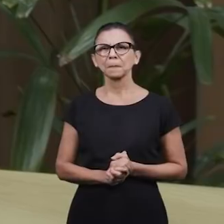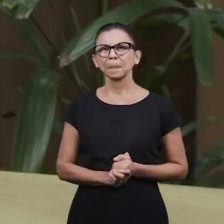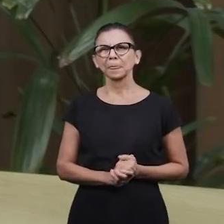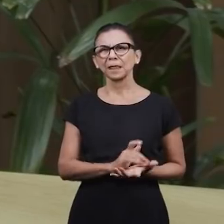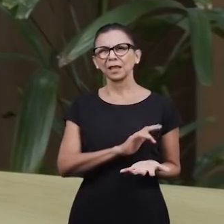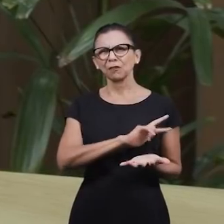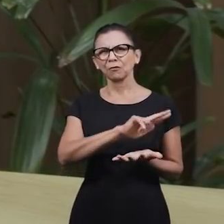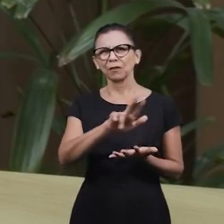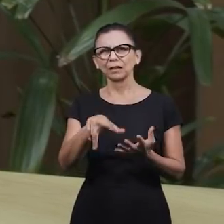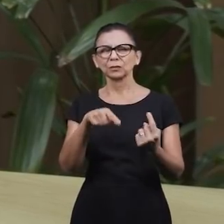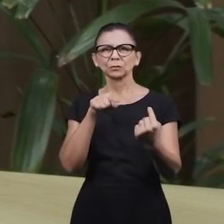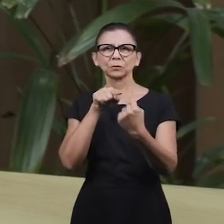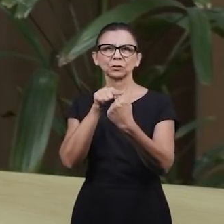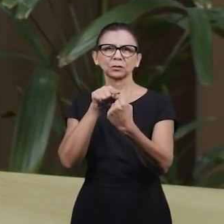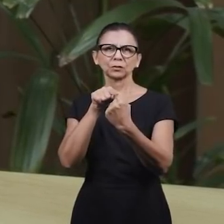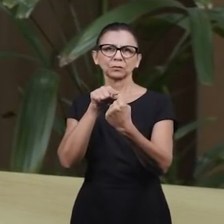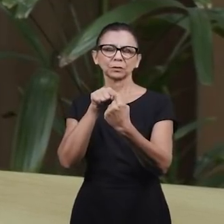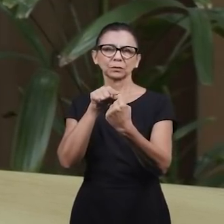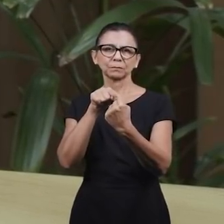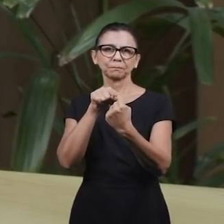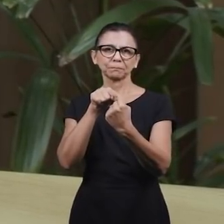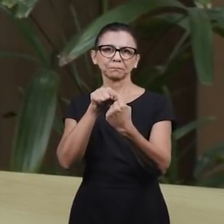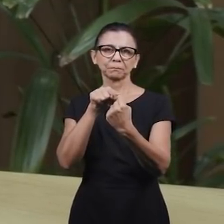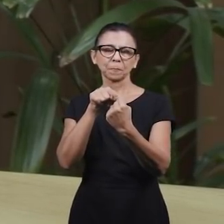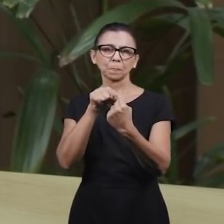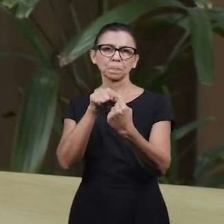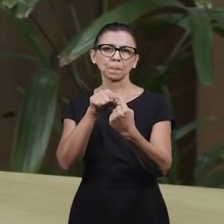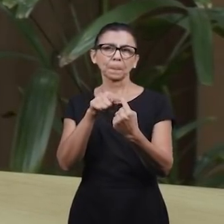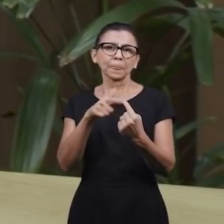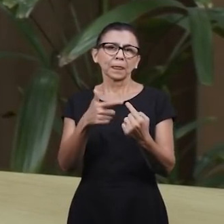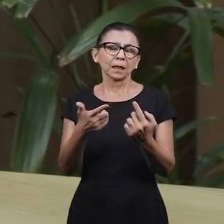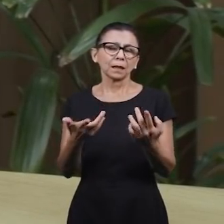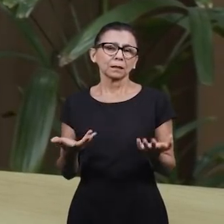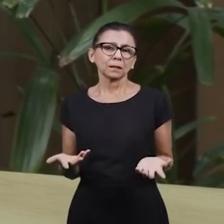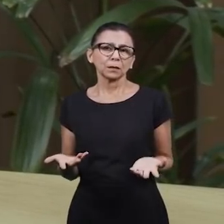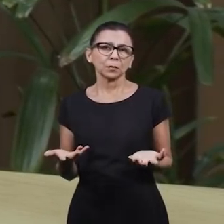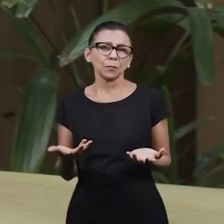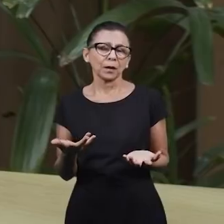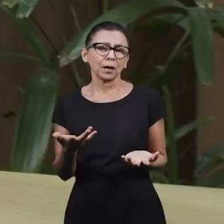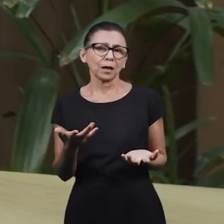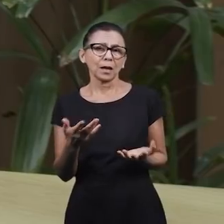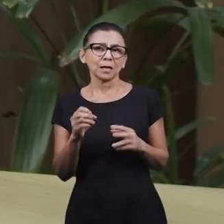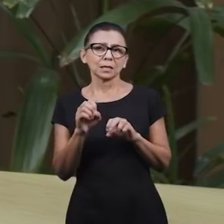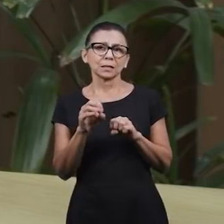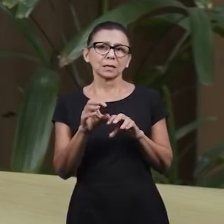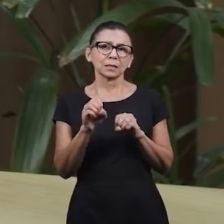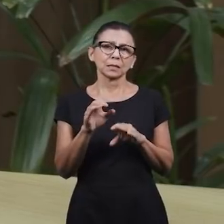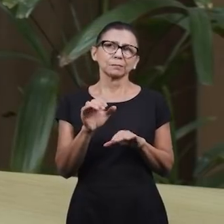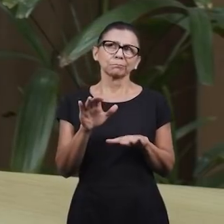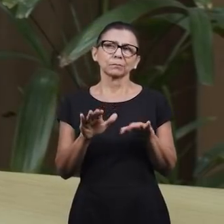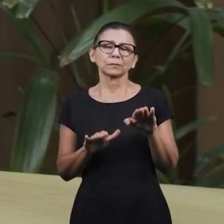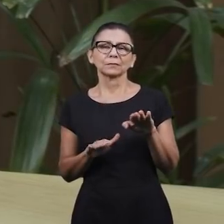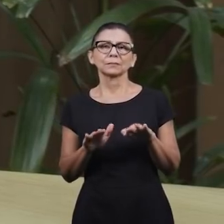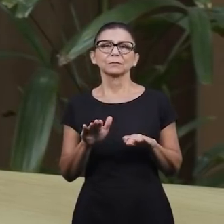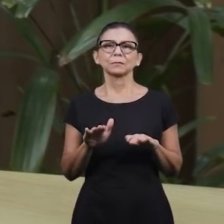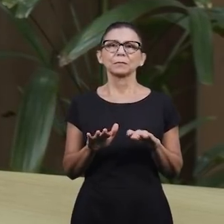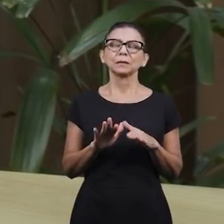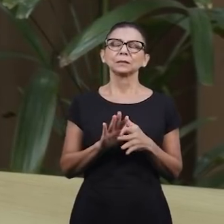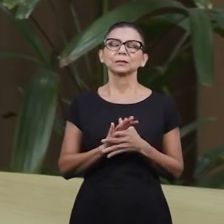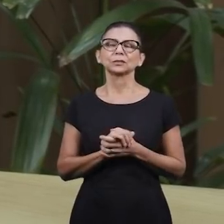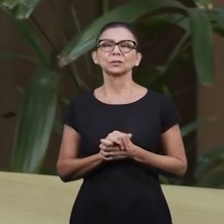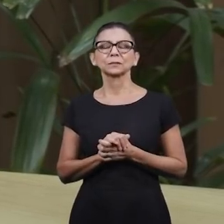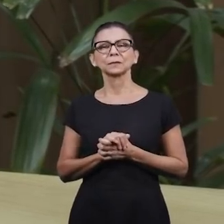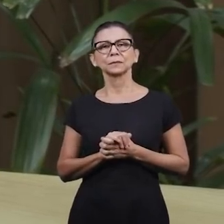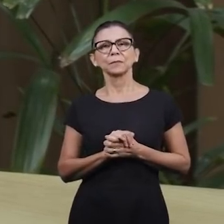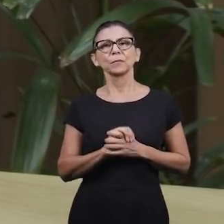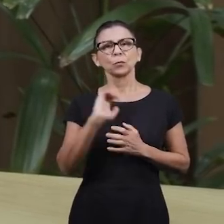e com diversos fins, não é? Essa aplicação, ela depende, vamos dizer assim,